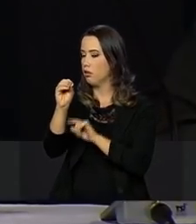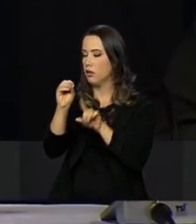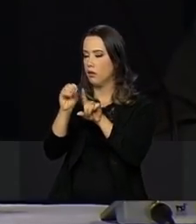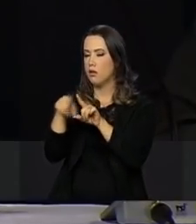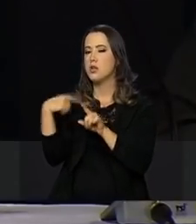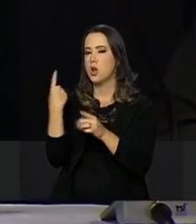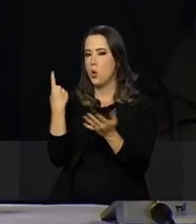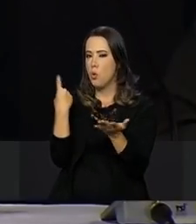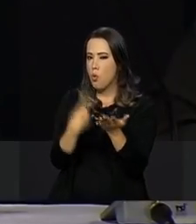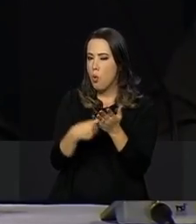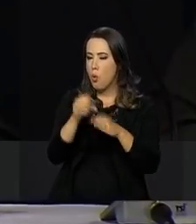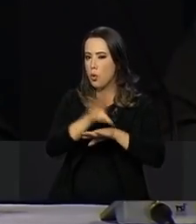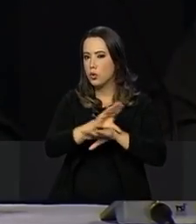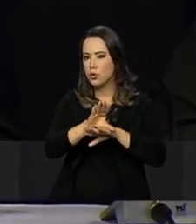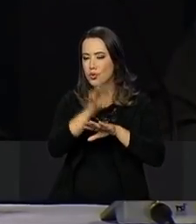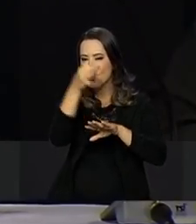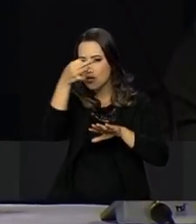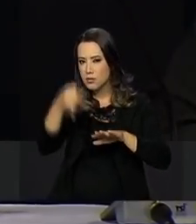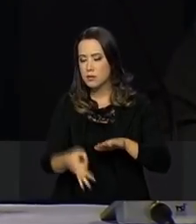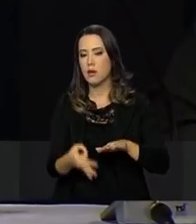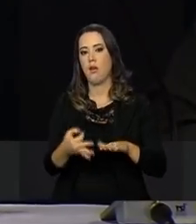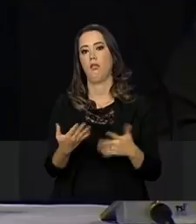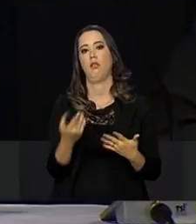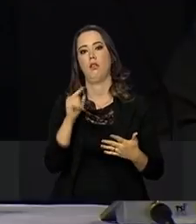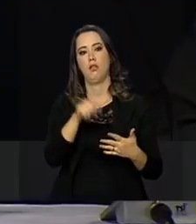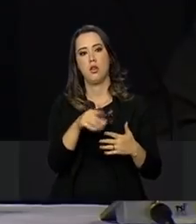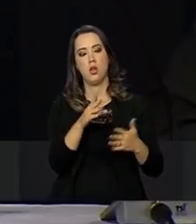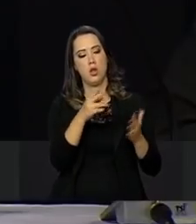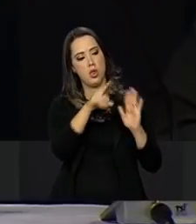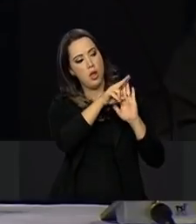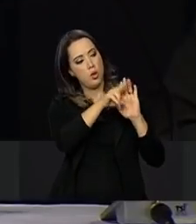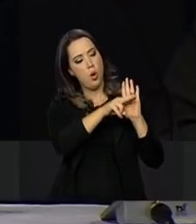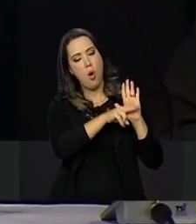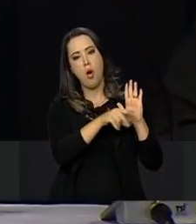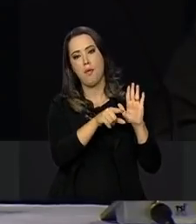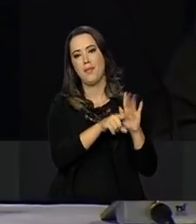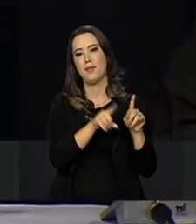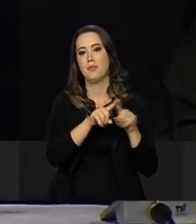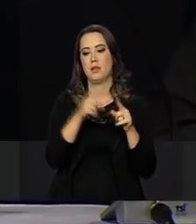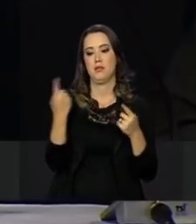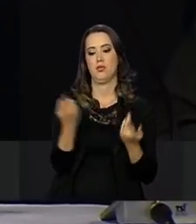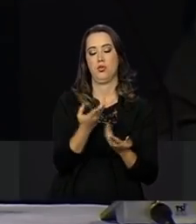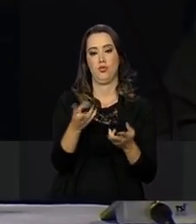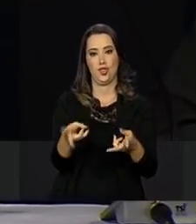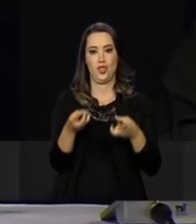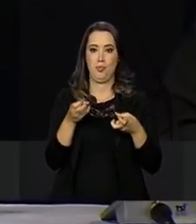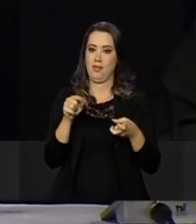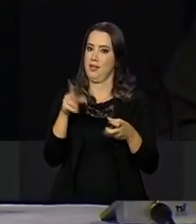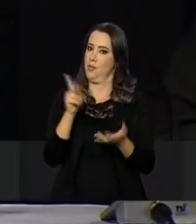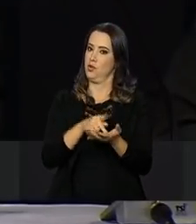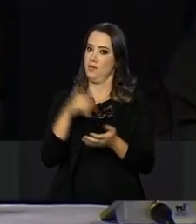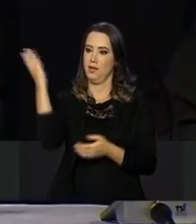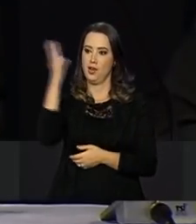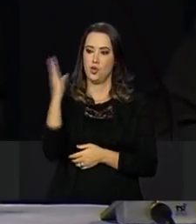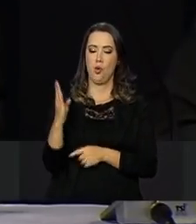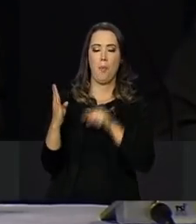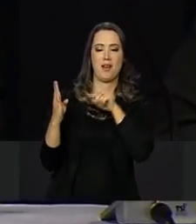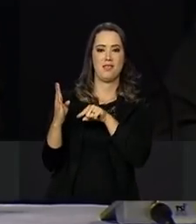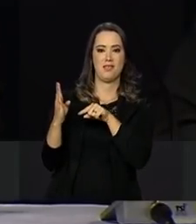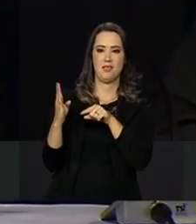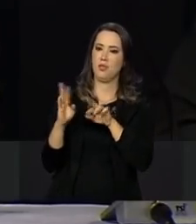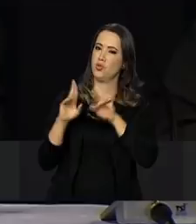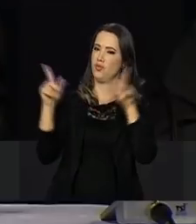nós formos examinar a Constituição real, ou seja, aquilo que acontece na vida do Estado, nós vemos que os municípios e os